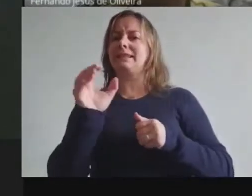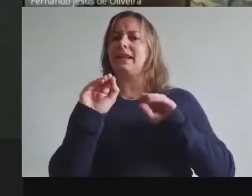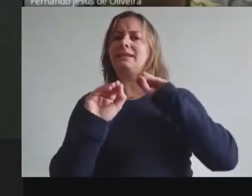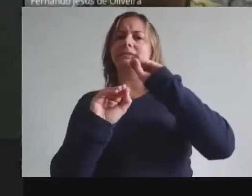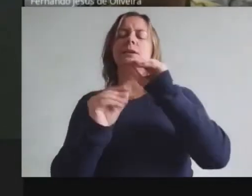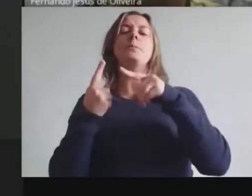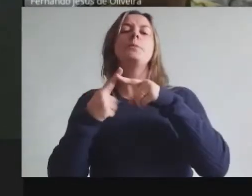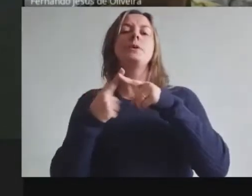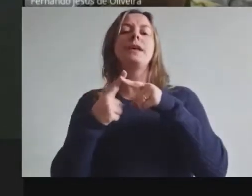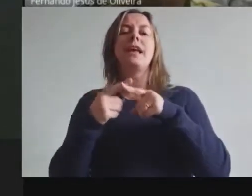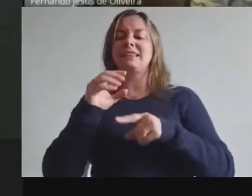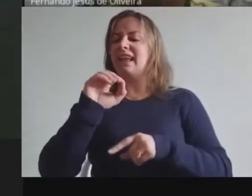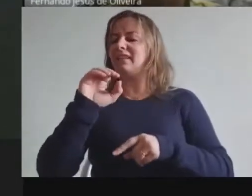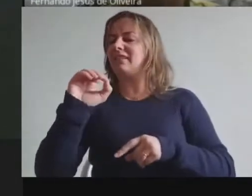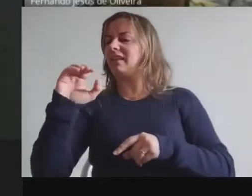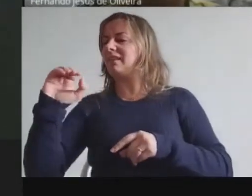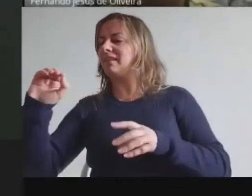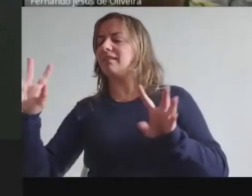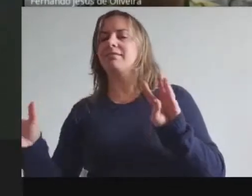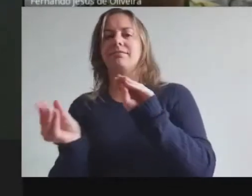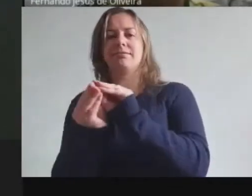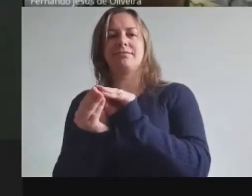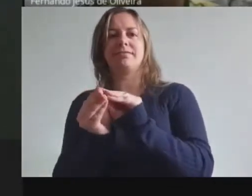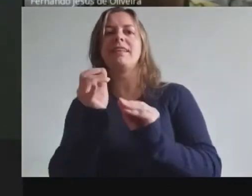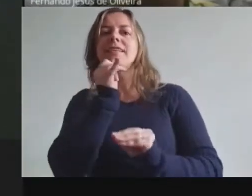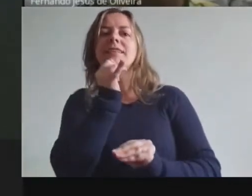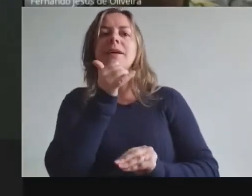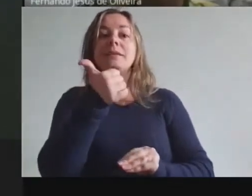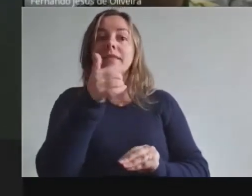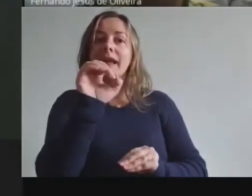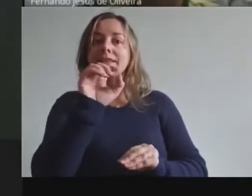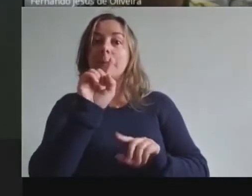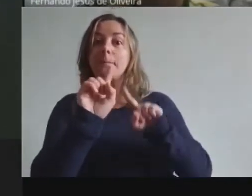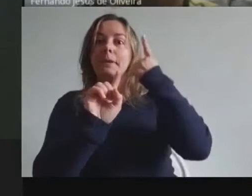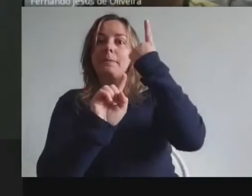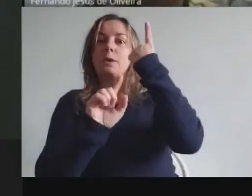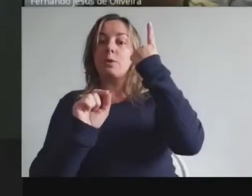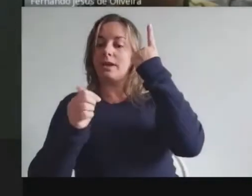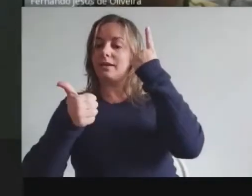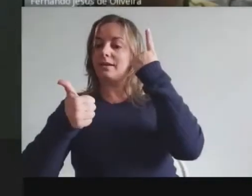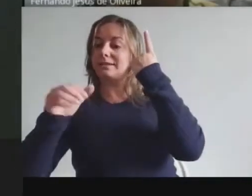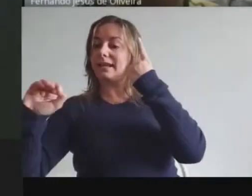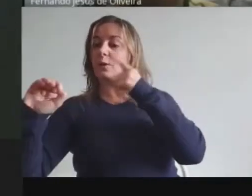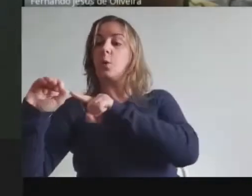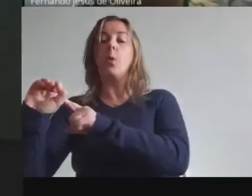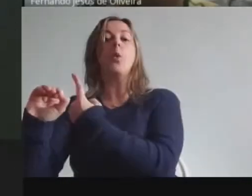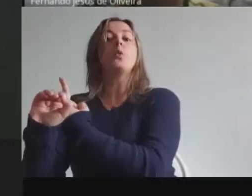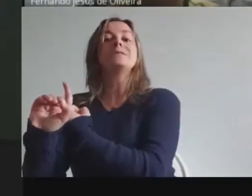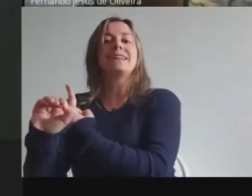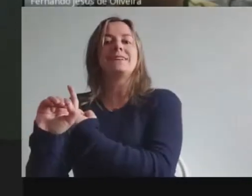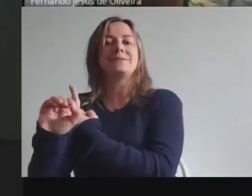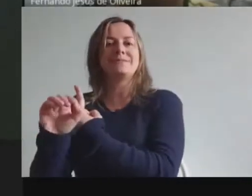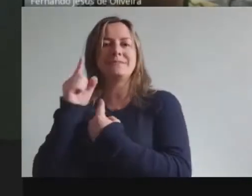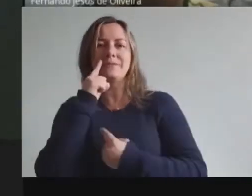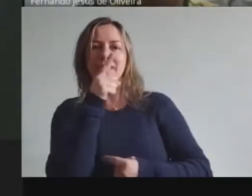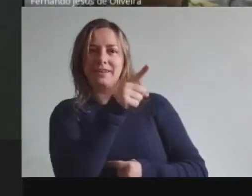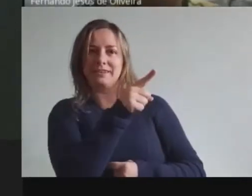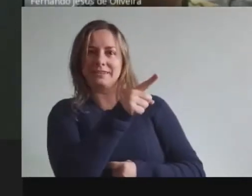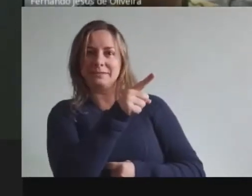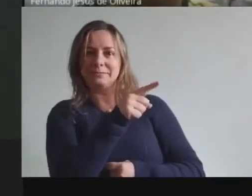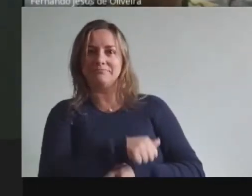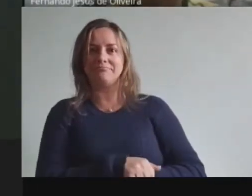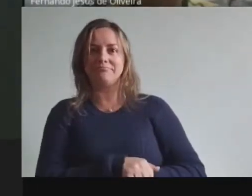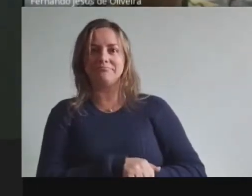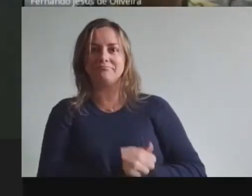primeira potência é 10, tem um zero. 10 elevado à segunda potência é 100, são dois zeros.